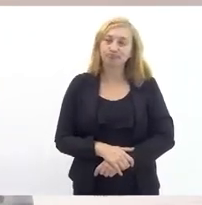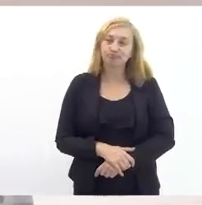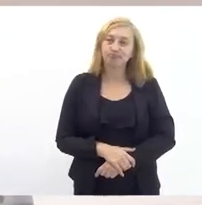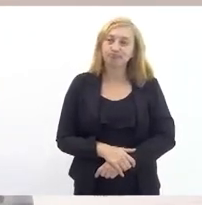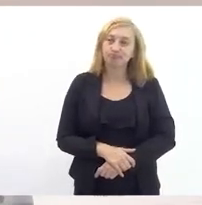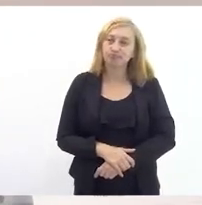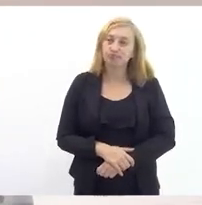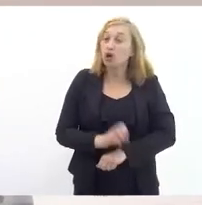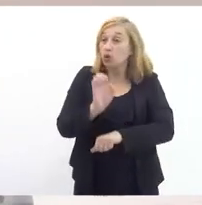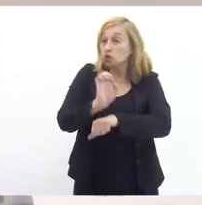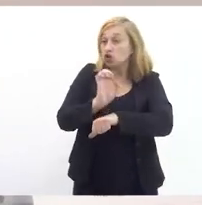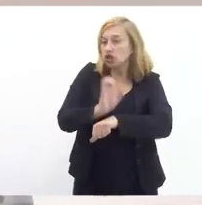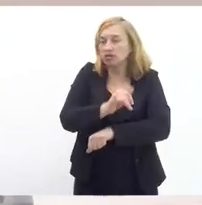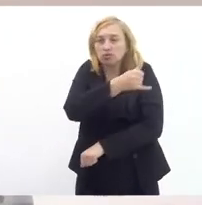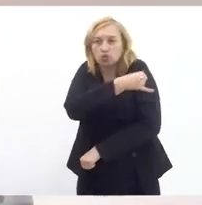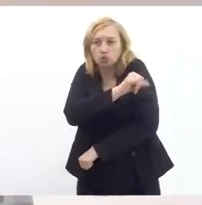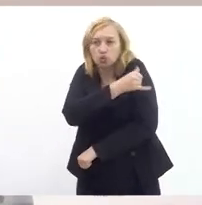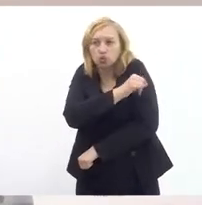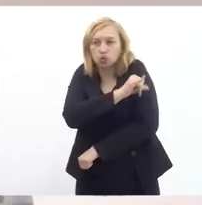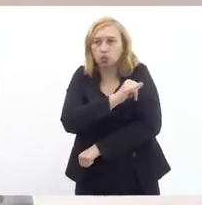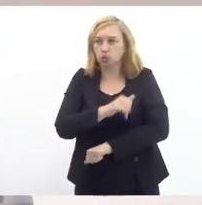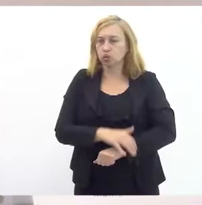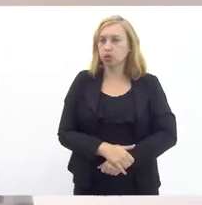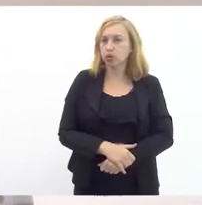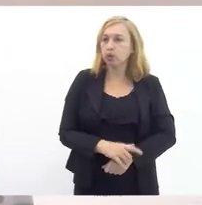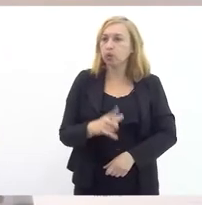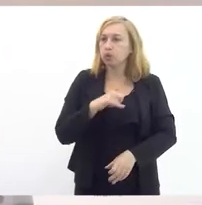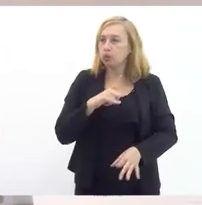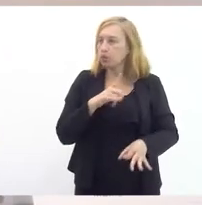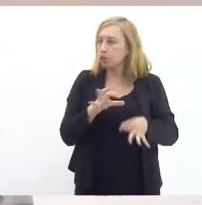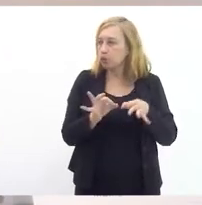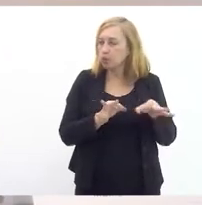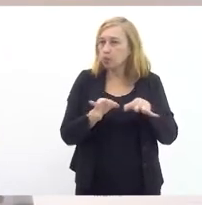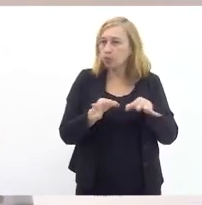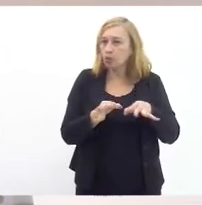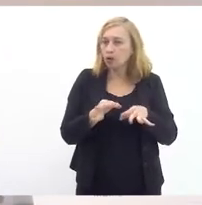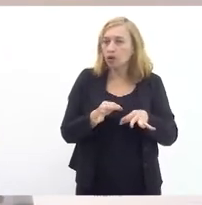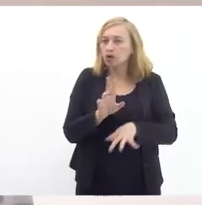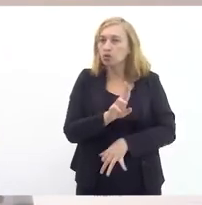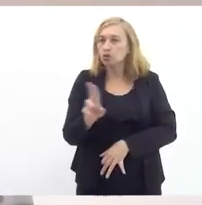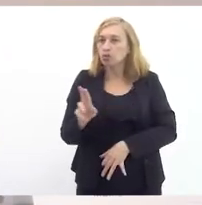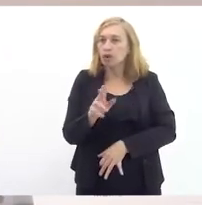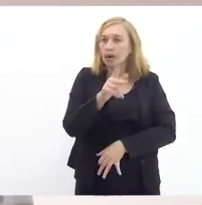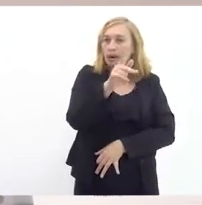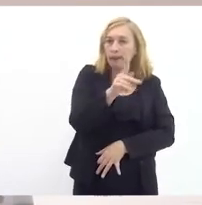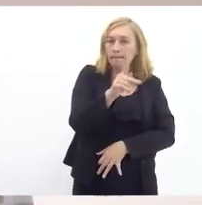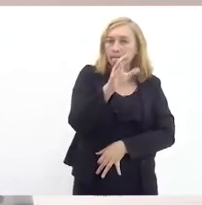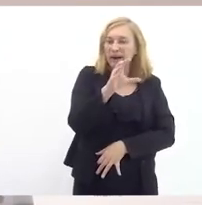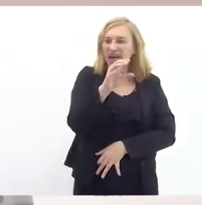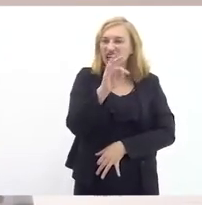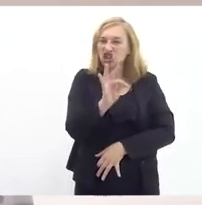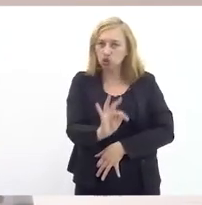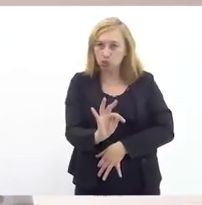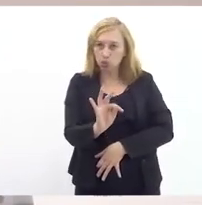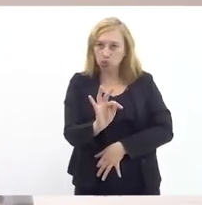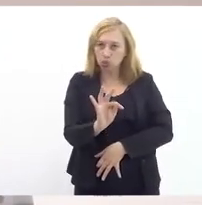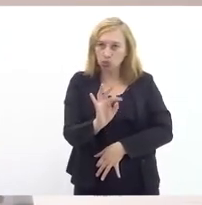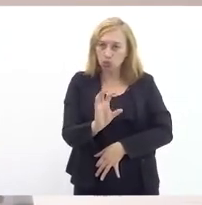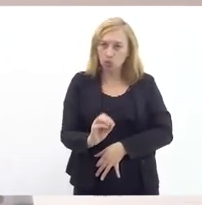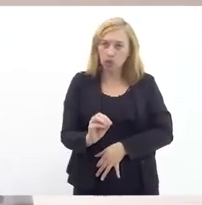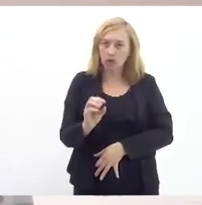O Estado do Rio de Janeiro tem um programa chamado Pacto RJ, deputado